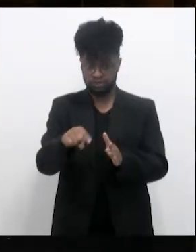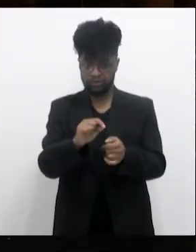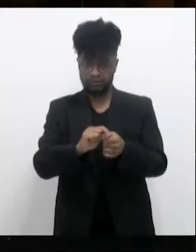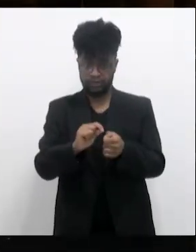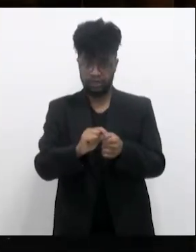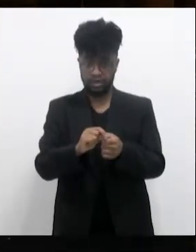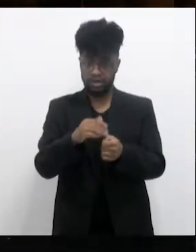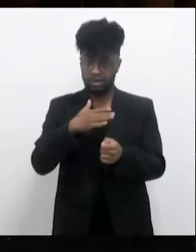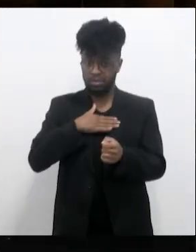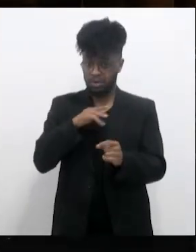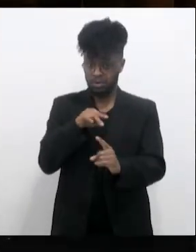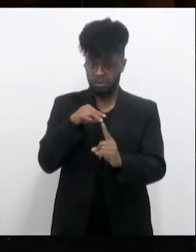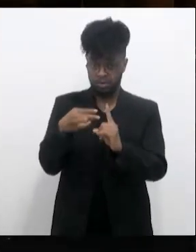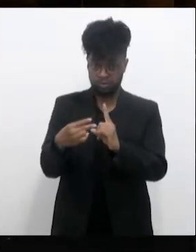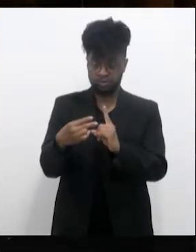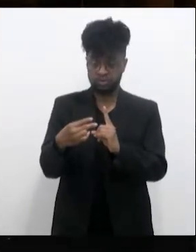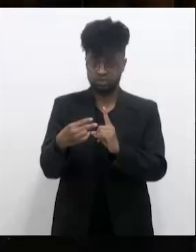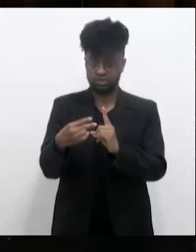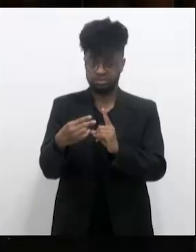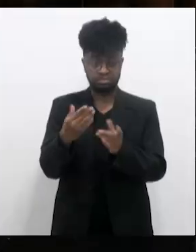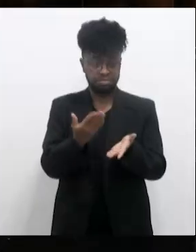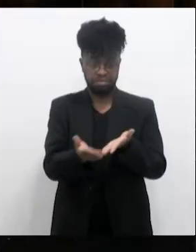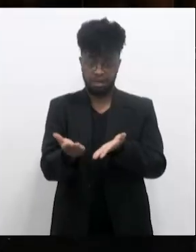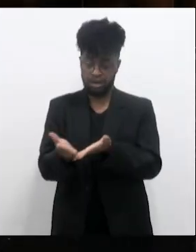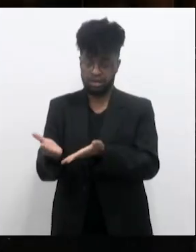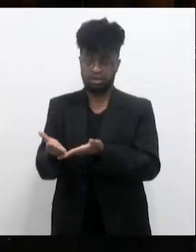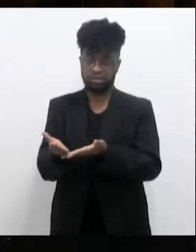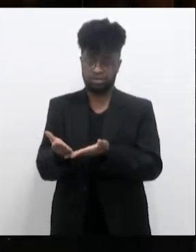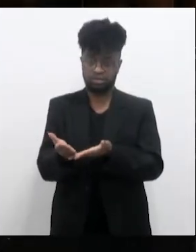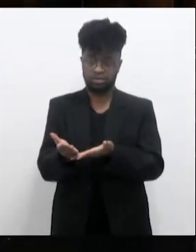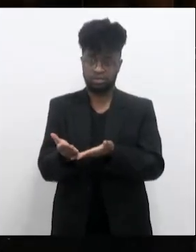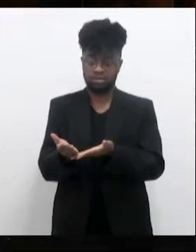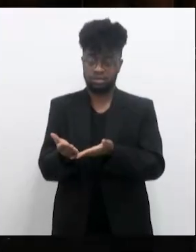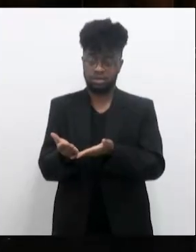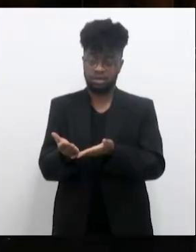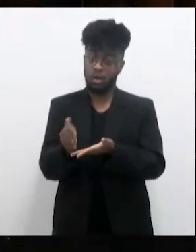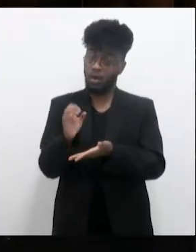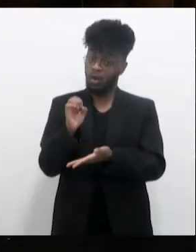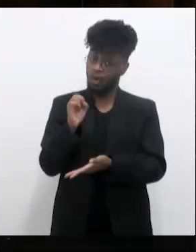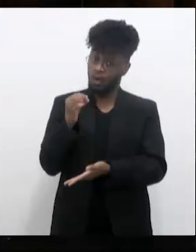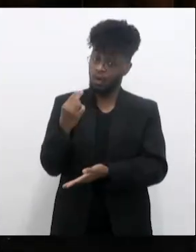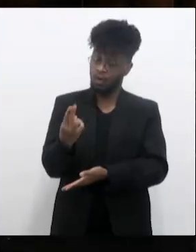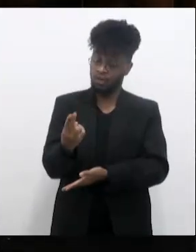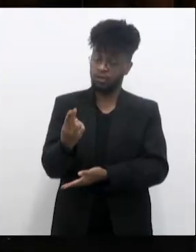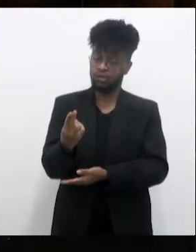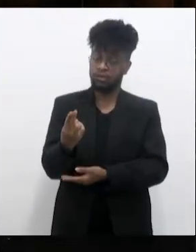meu entendimento, vão ser perdidos. A não ser que